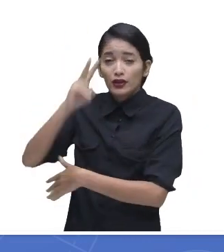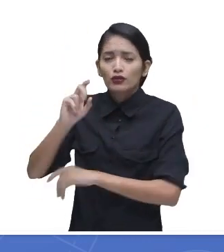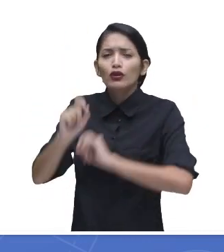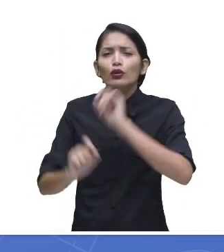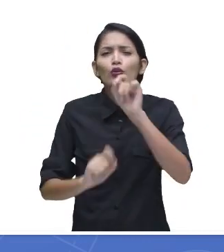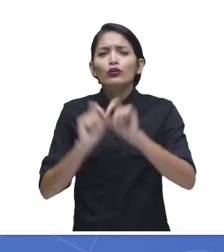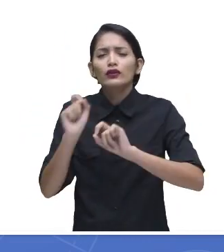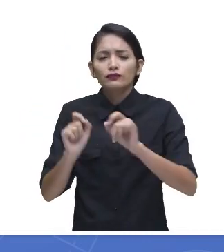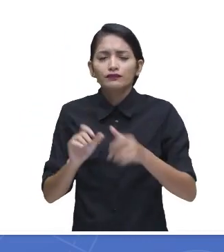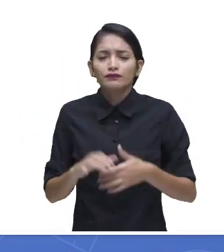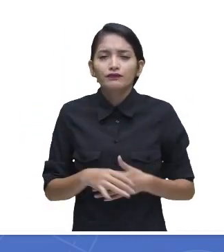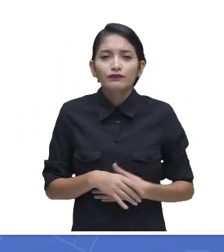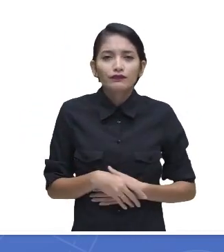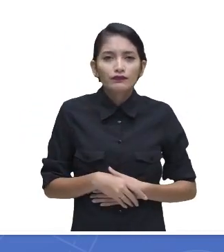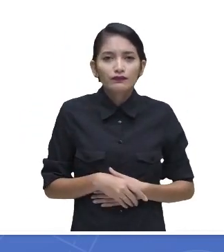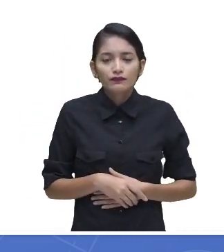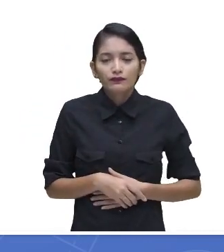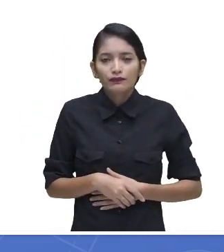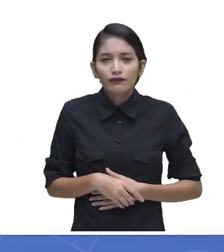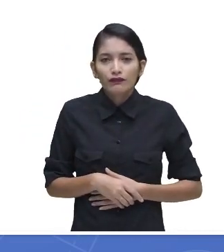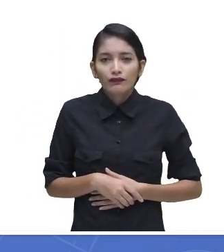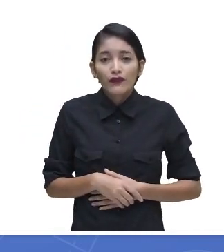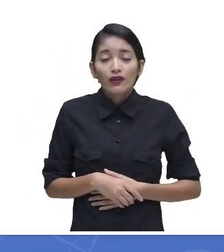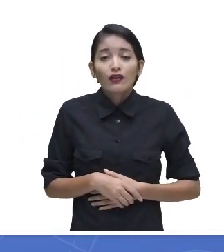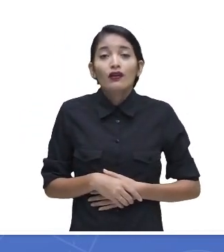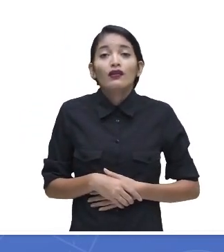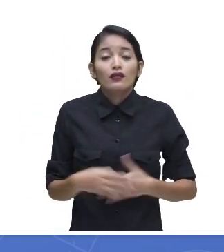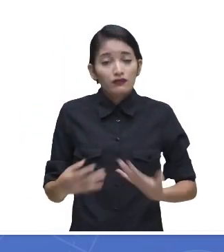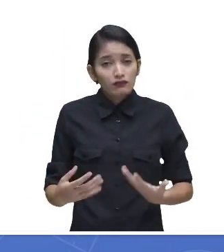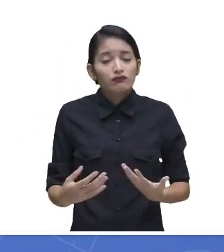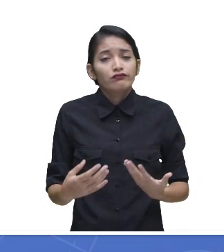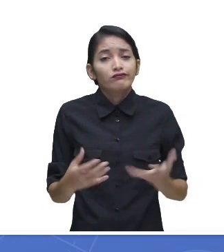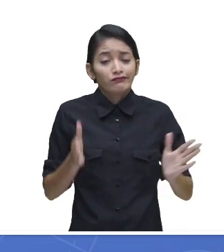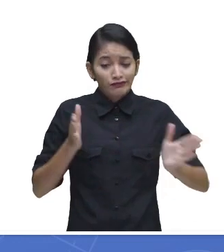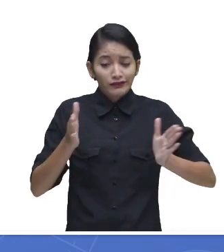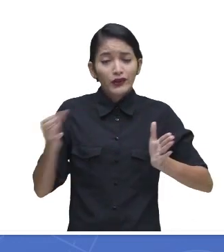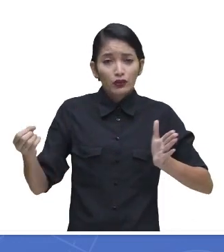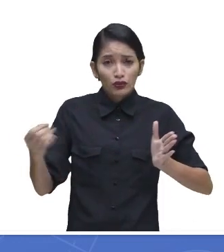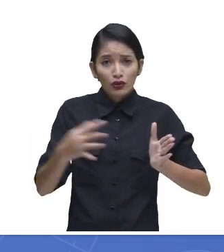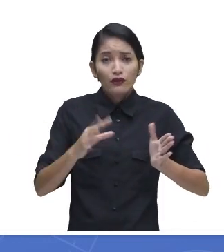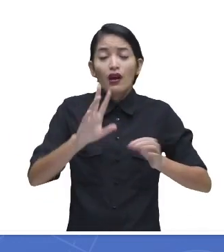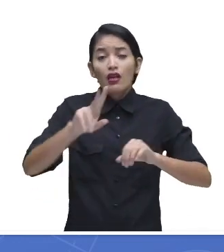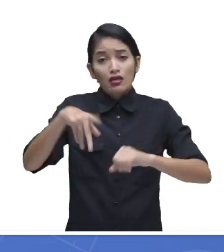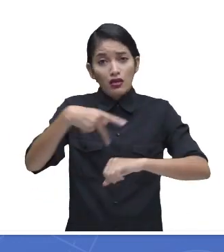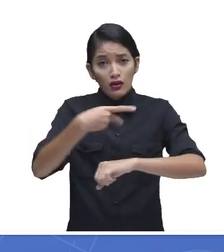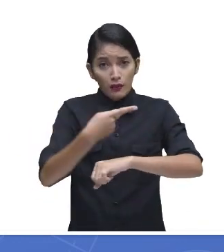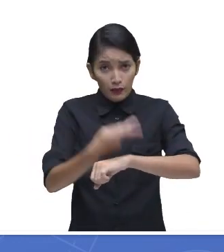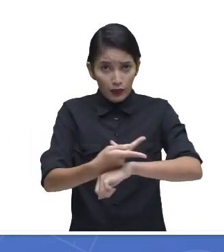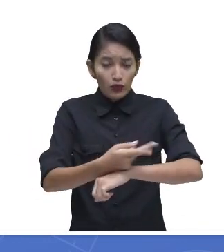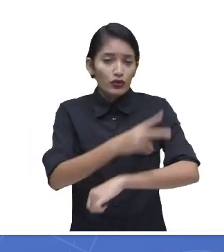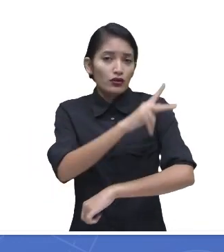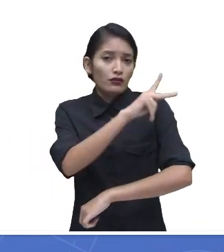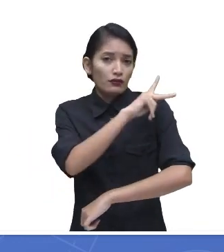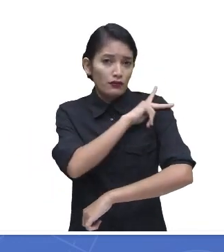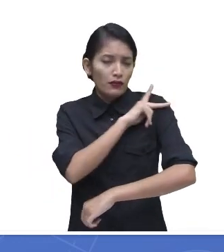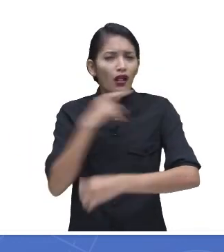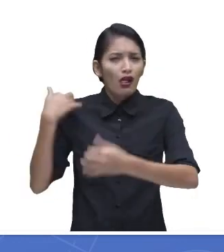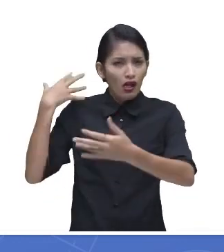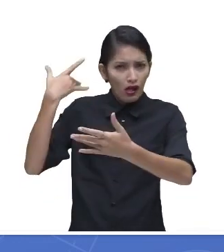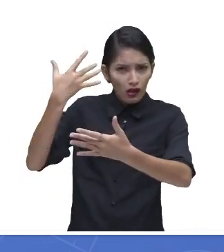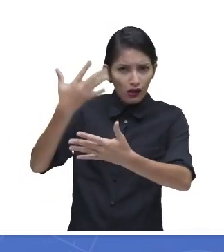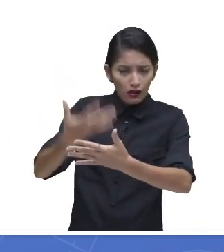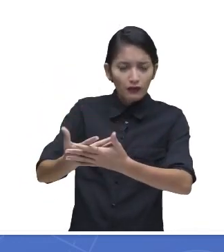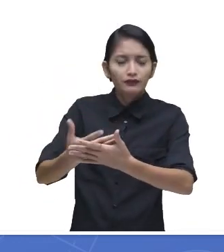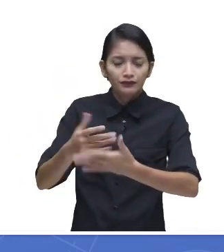que a modernidade, ela veio depois da Idade Média, né? Então, antes da modernidade veio o quê? A Idade